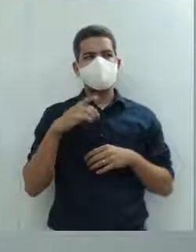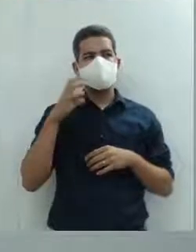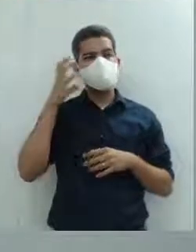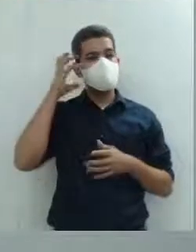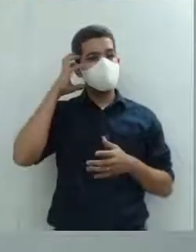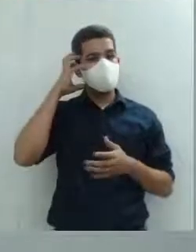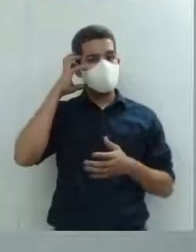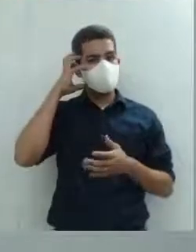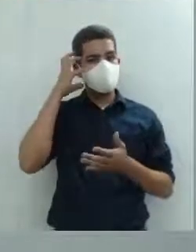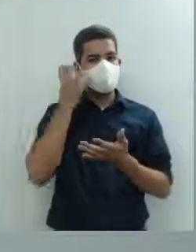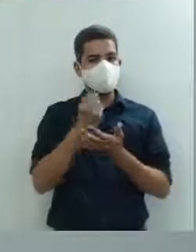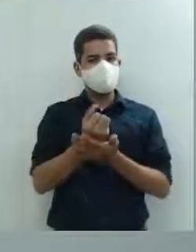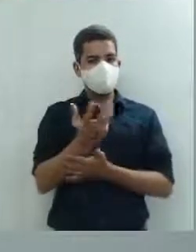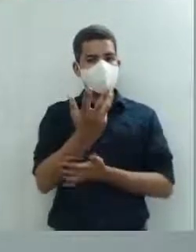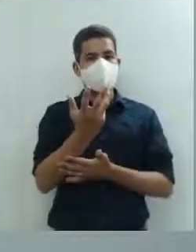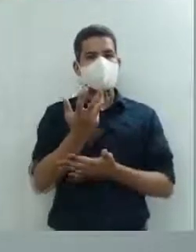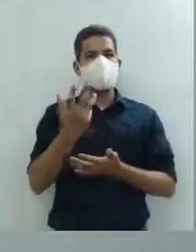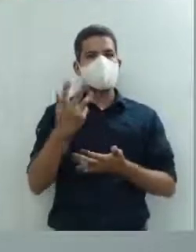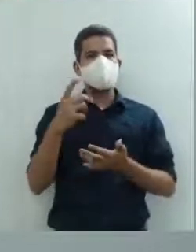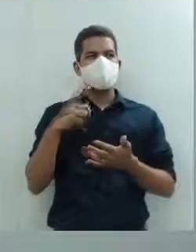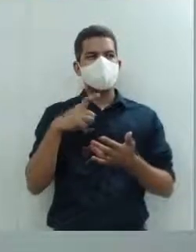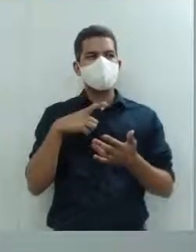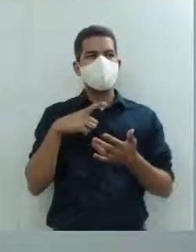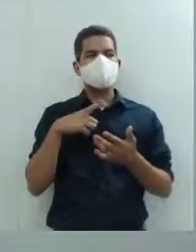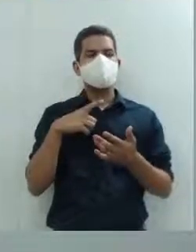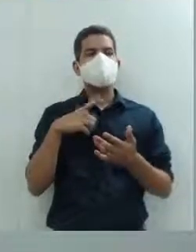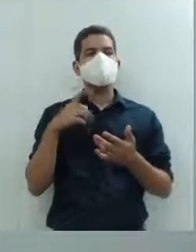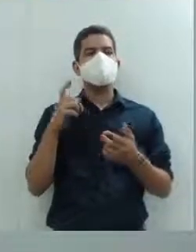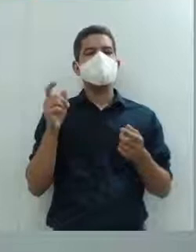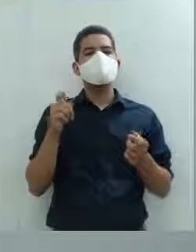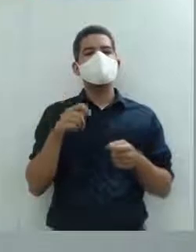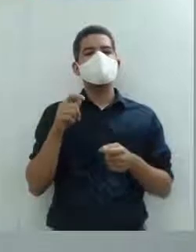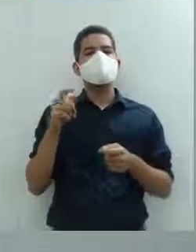poder participar, para poder ouvir um pouco mais